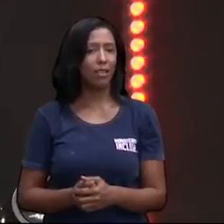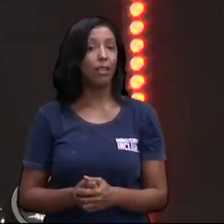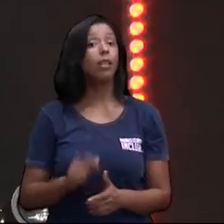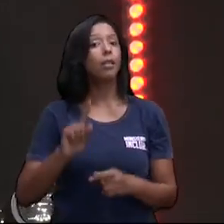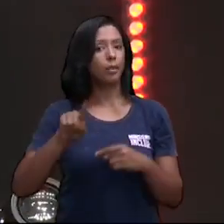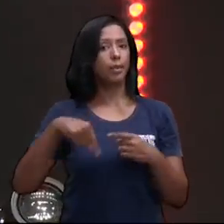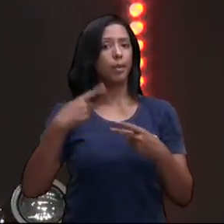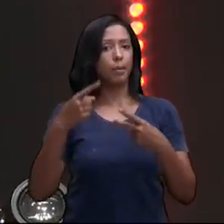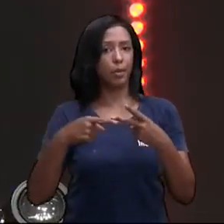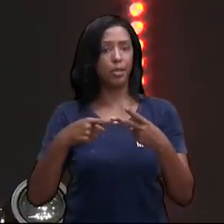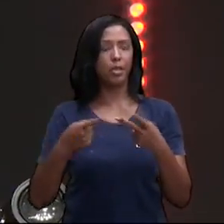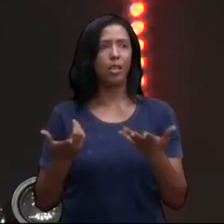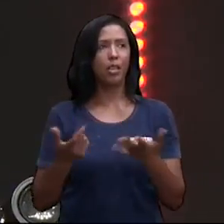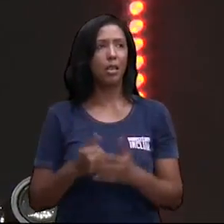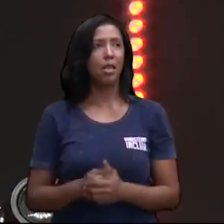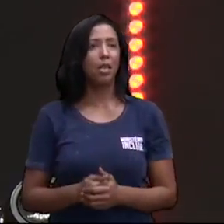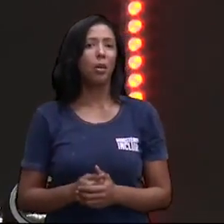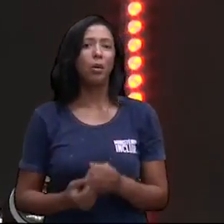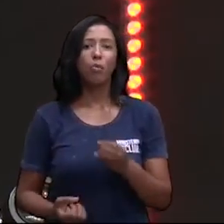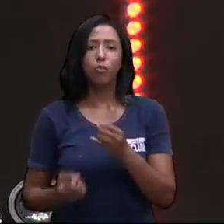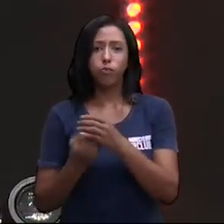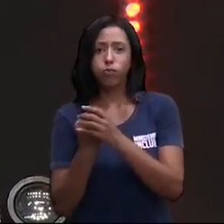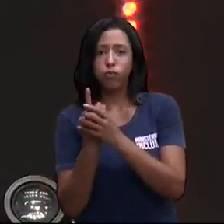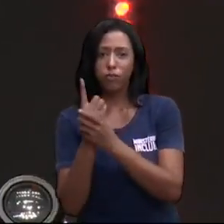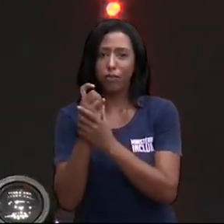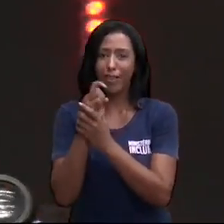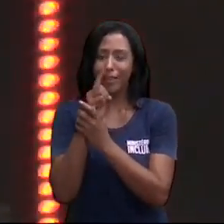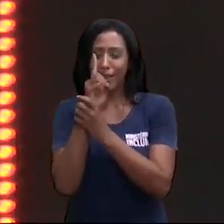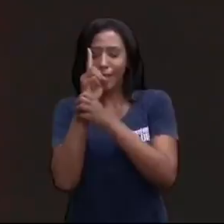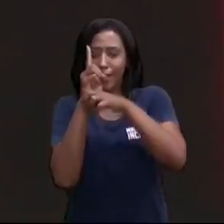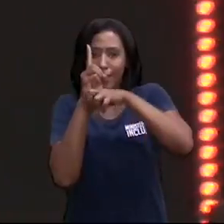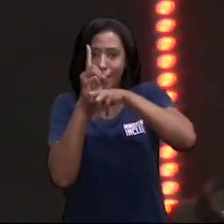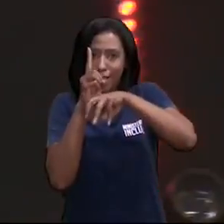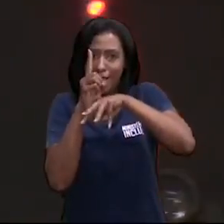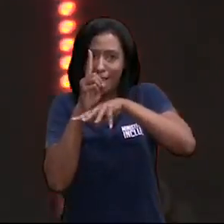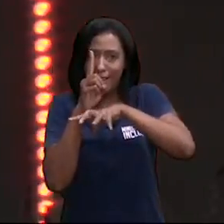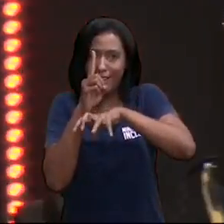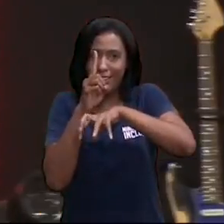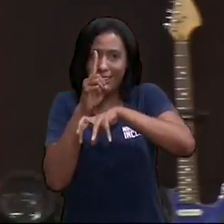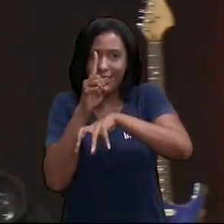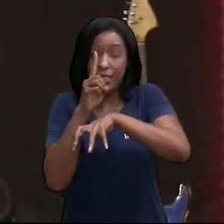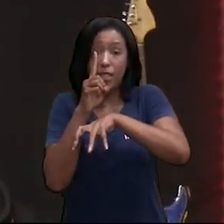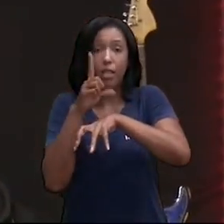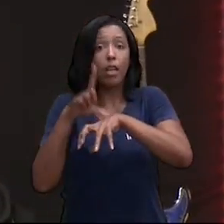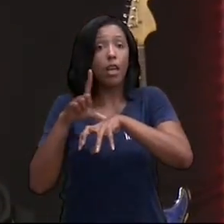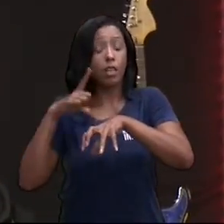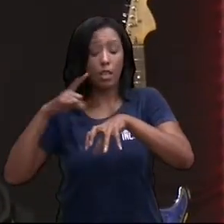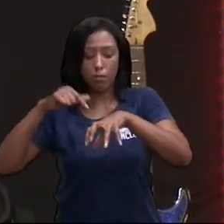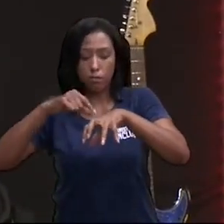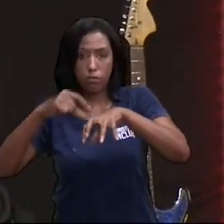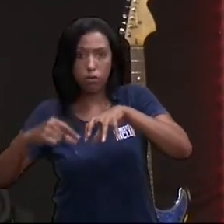e depois Começam a surgir as raízes quando as raízes Começam a surgir naquela